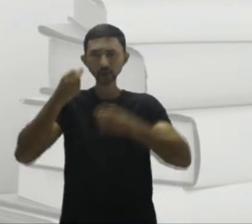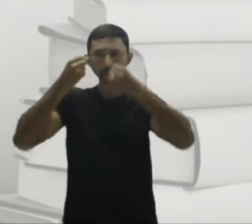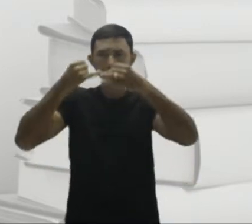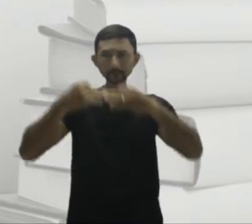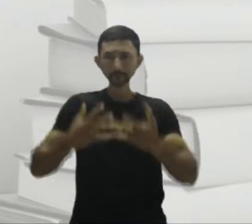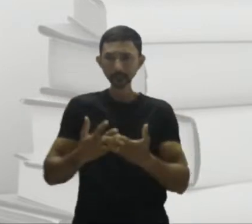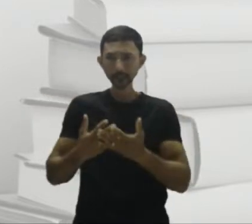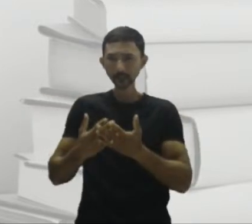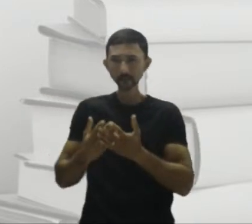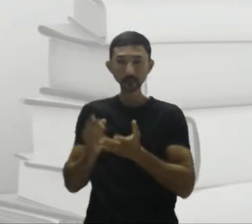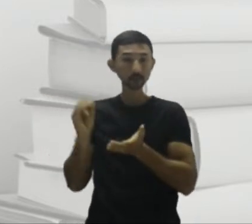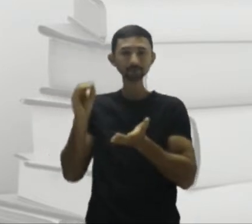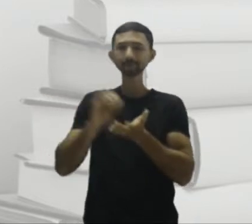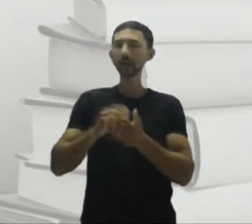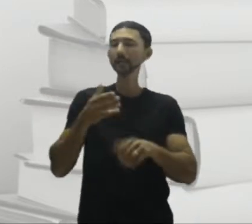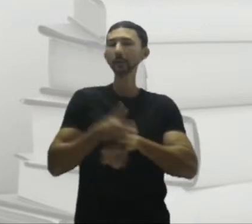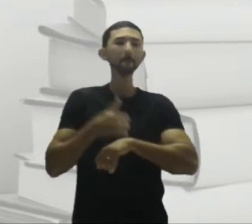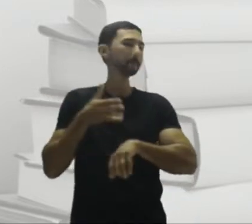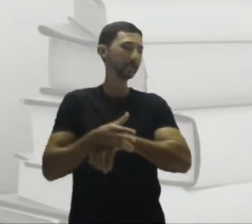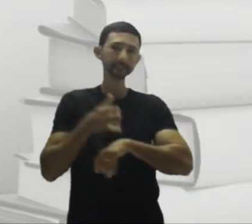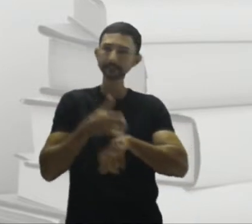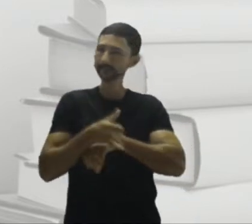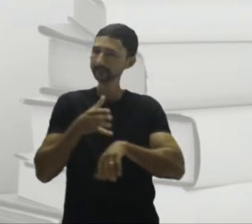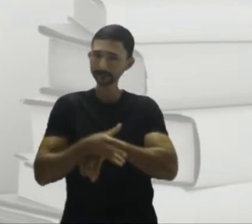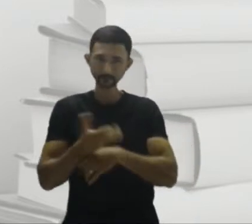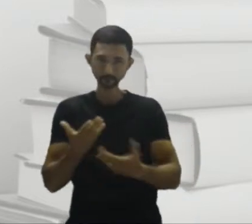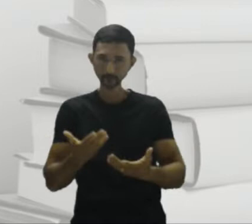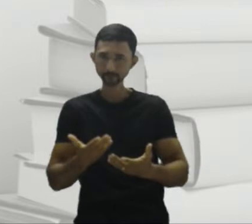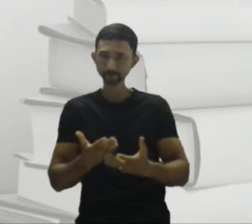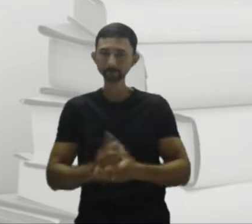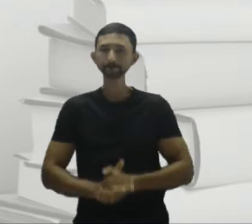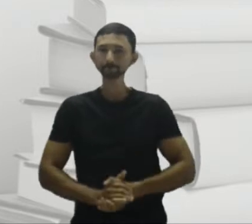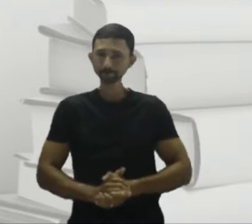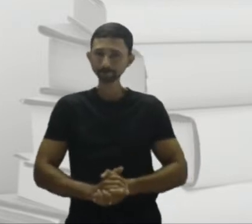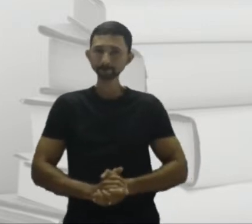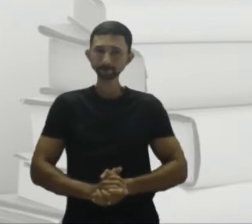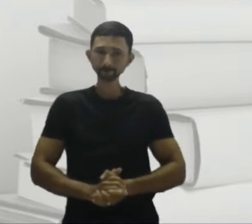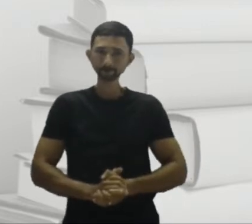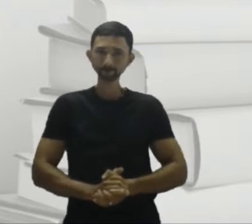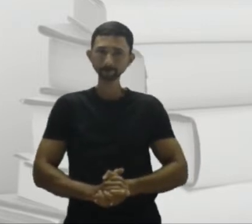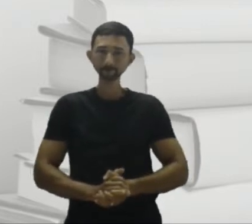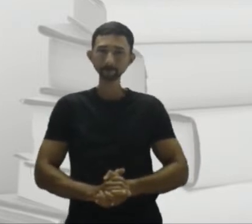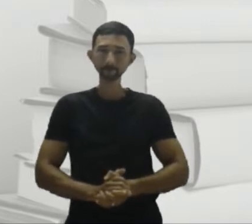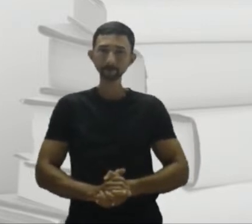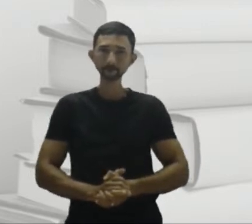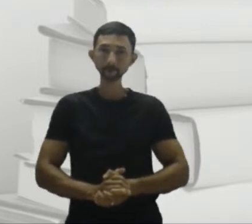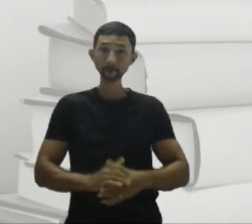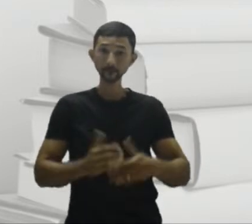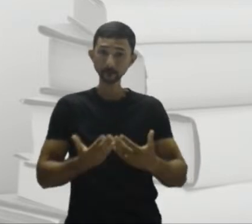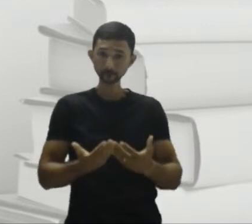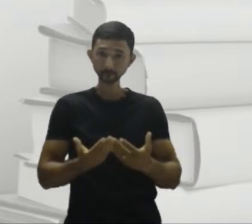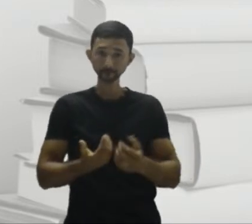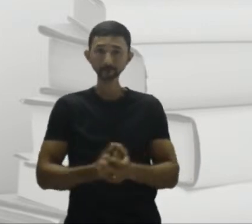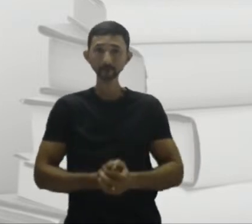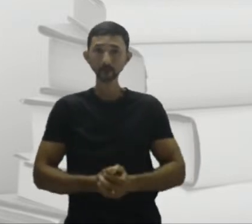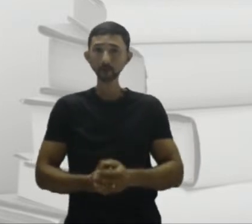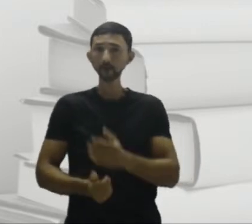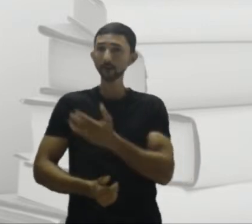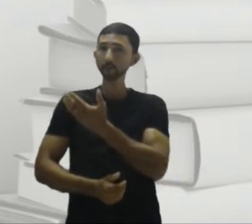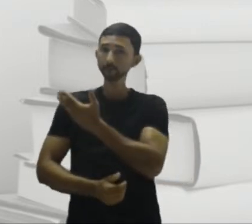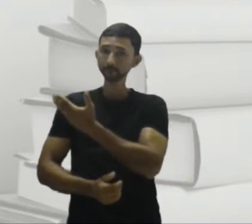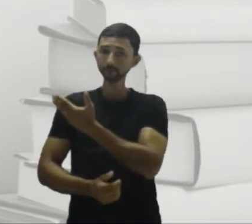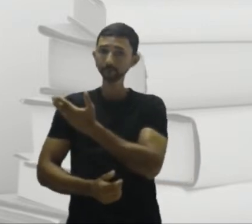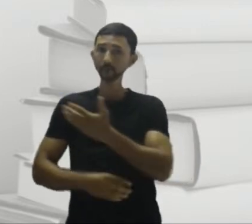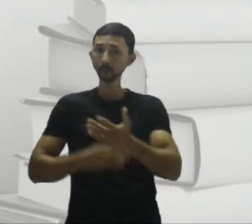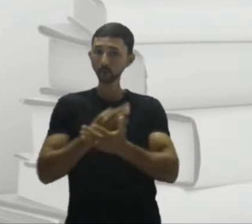história, mas ele não participa diretamente, certo? Então, aqui, o que é que nós